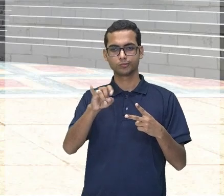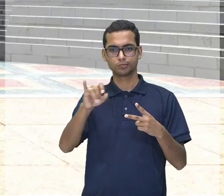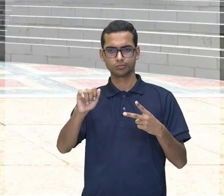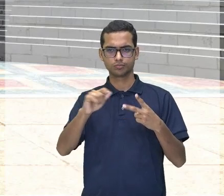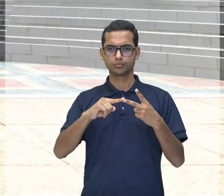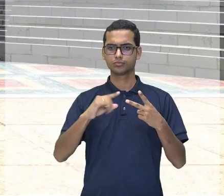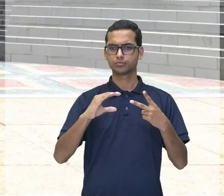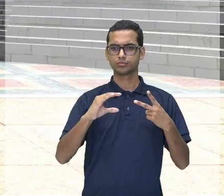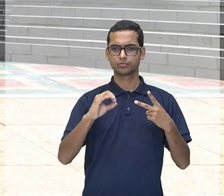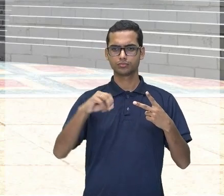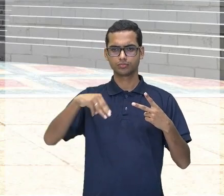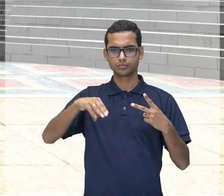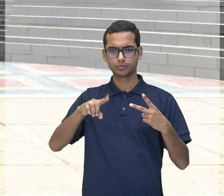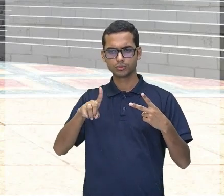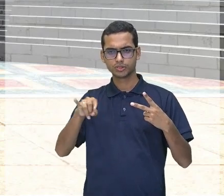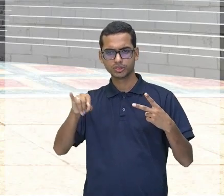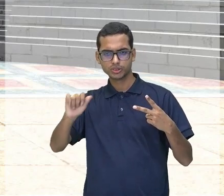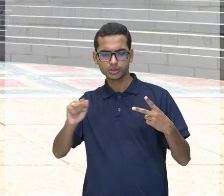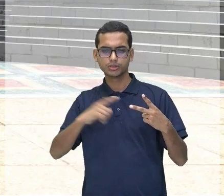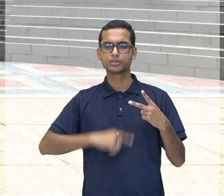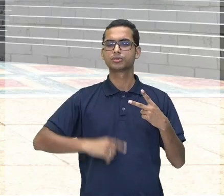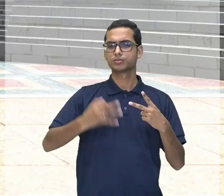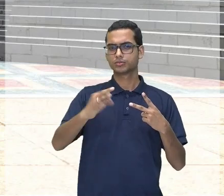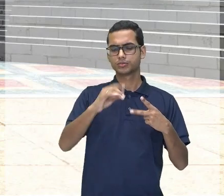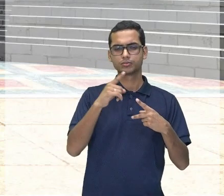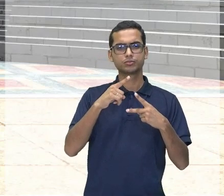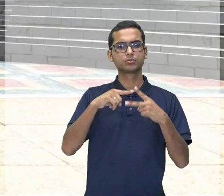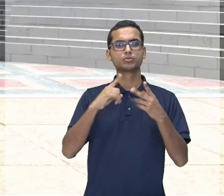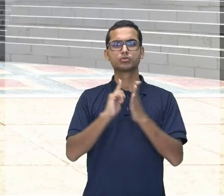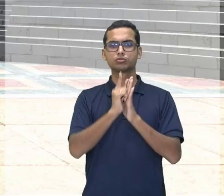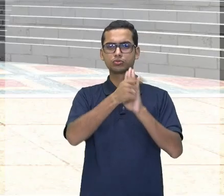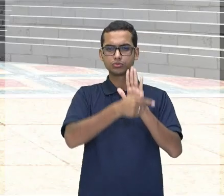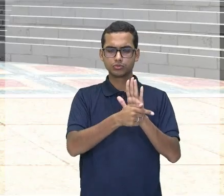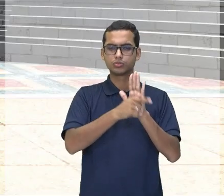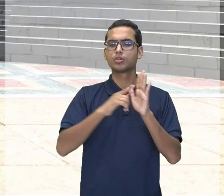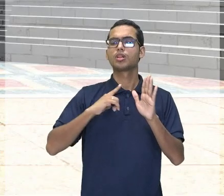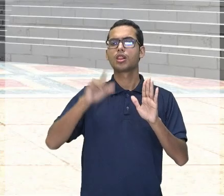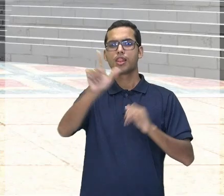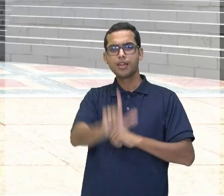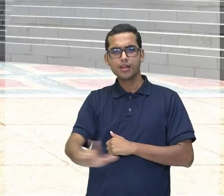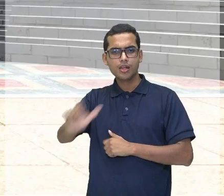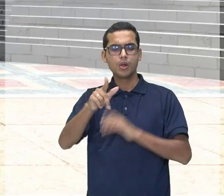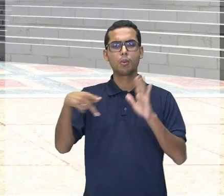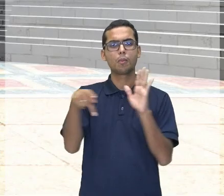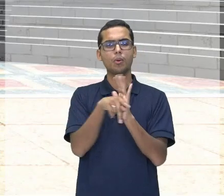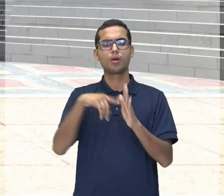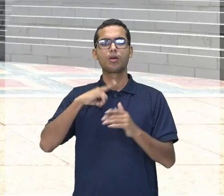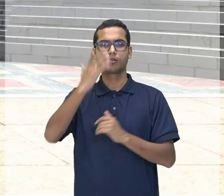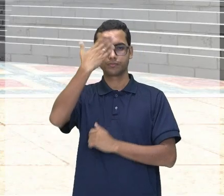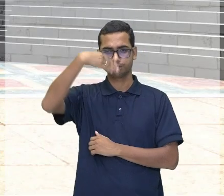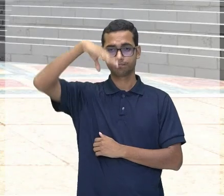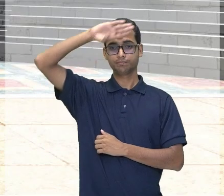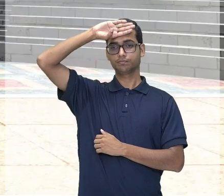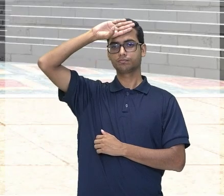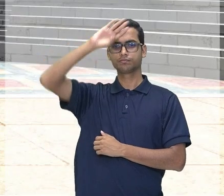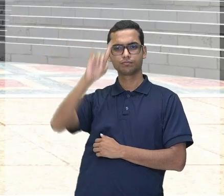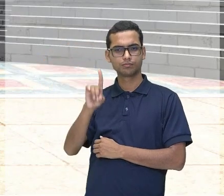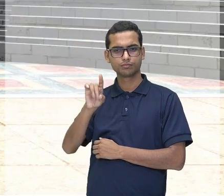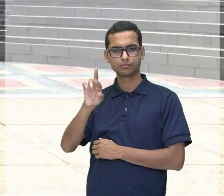né? Isso, nosso gênero literário dramático. Vamos dar uma olhadinha no que é? Muito bem, o gênero literário